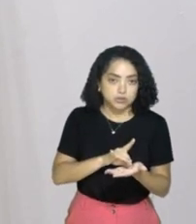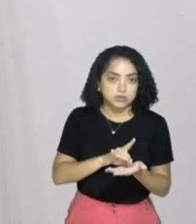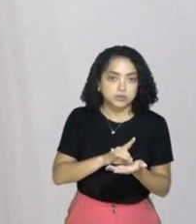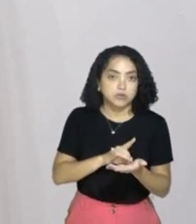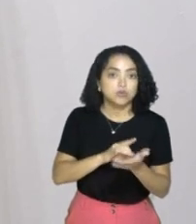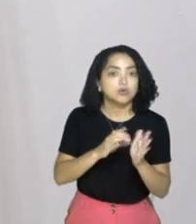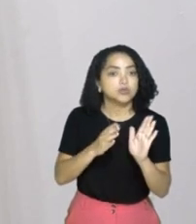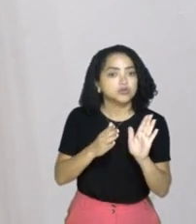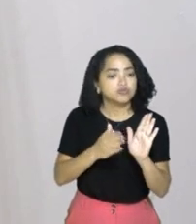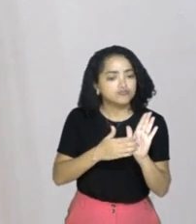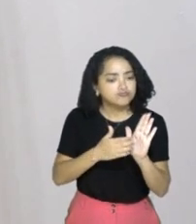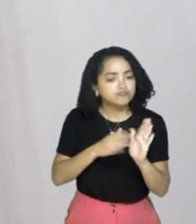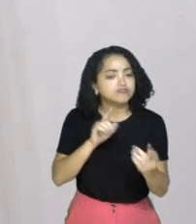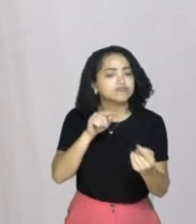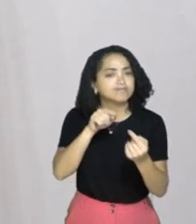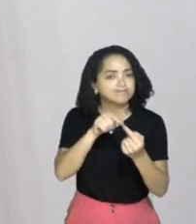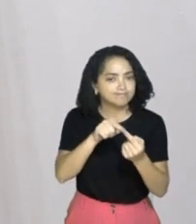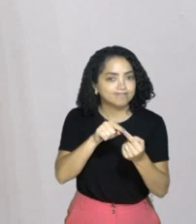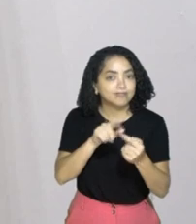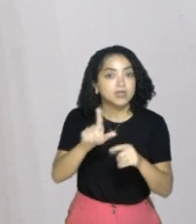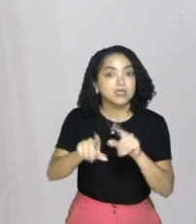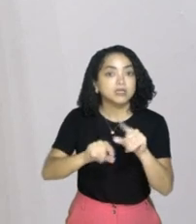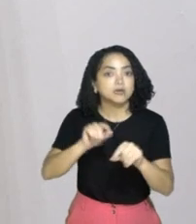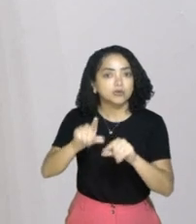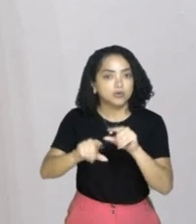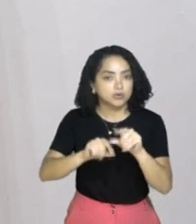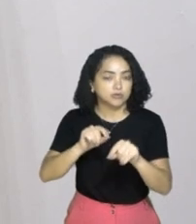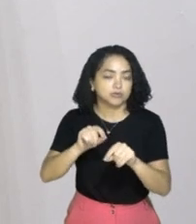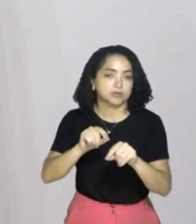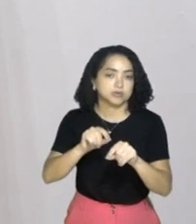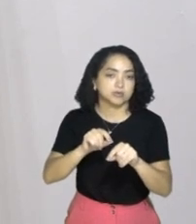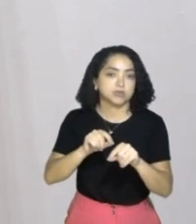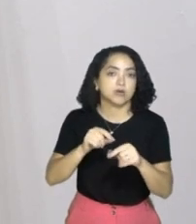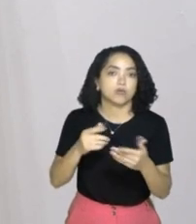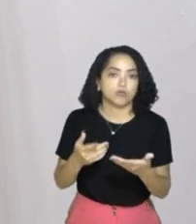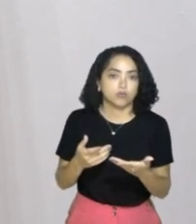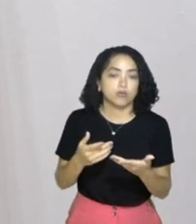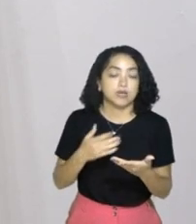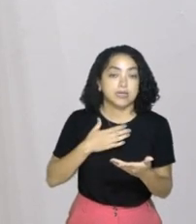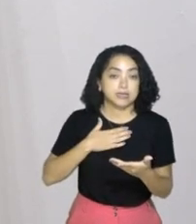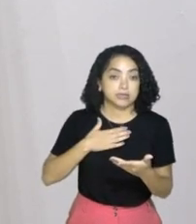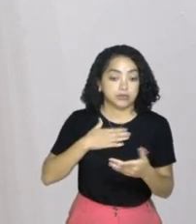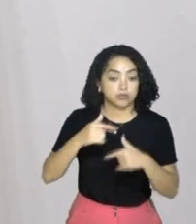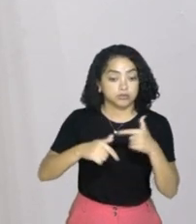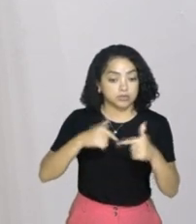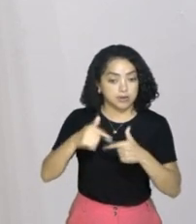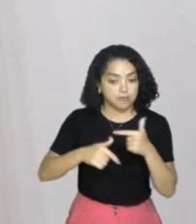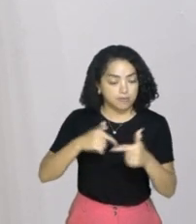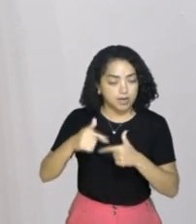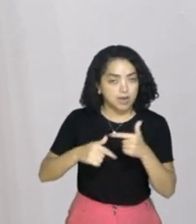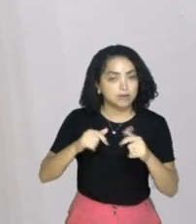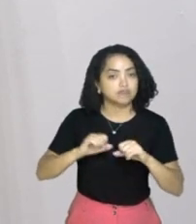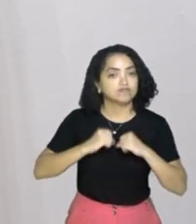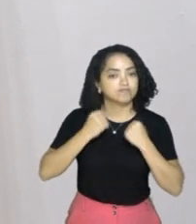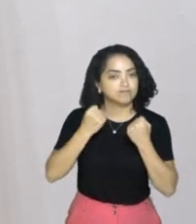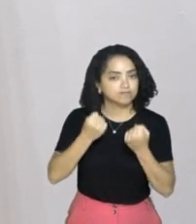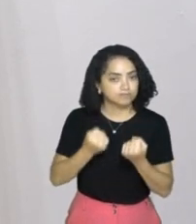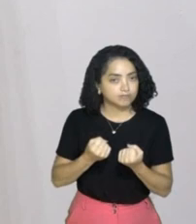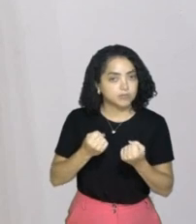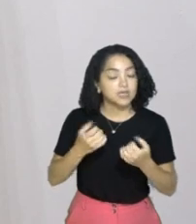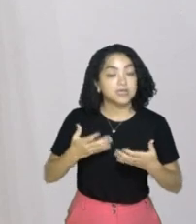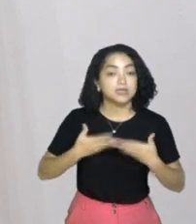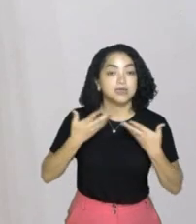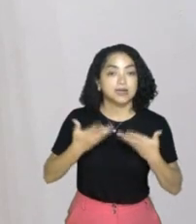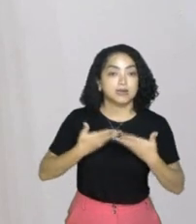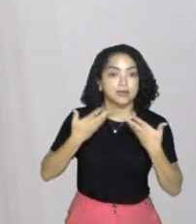de vida que já escolhi na própria unção ministerial e Pastoral que exerce muita dedicação e muito me alegra